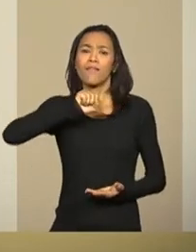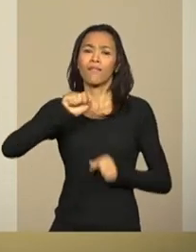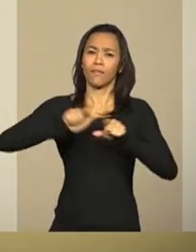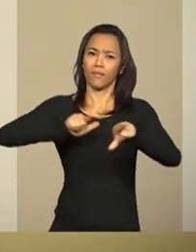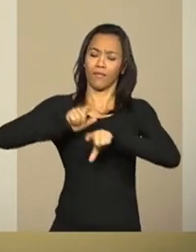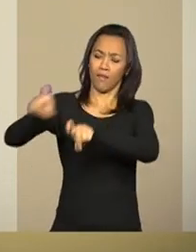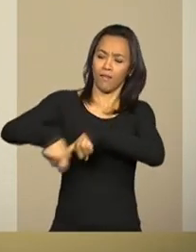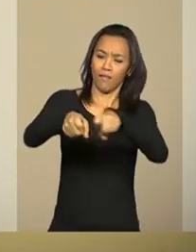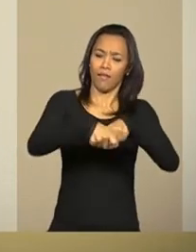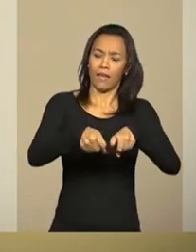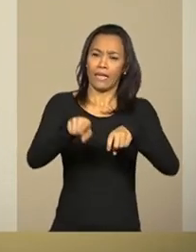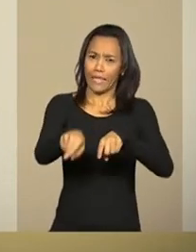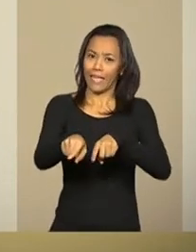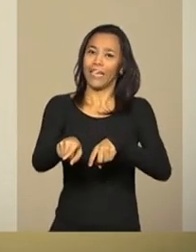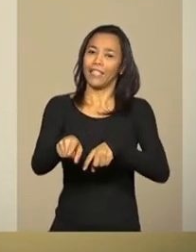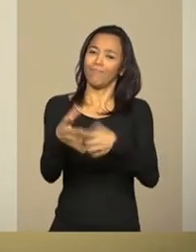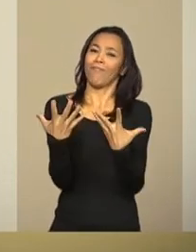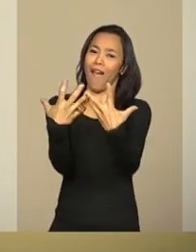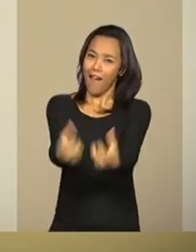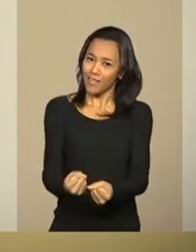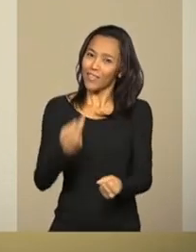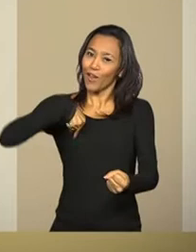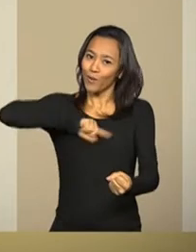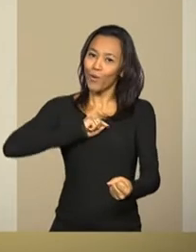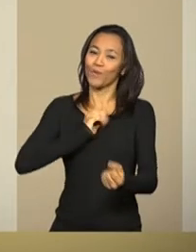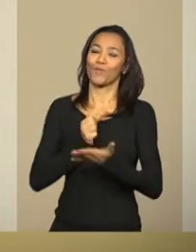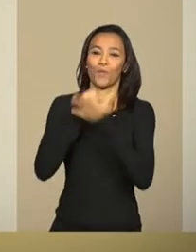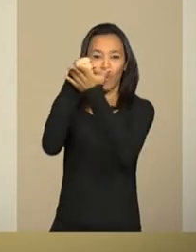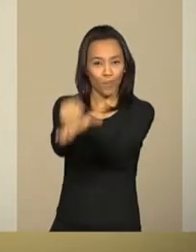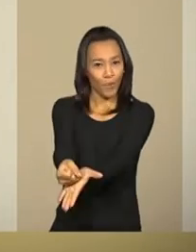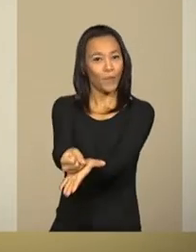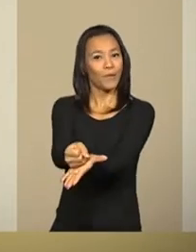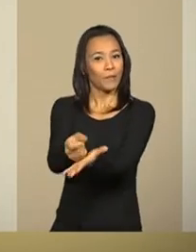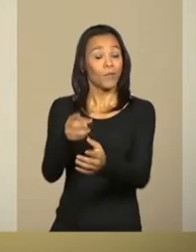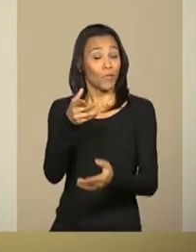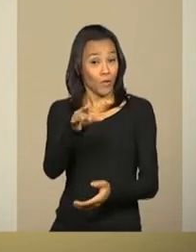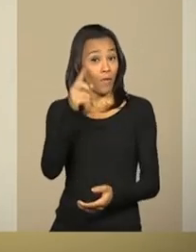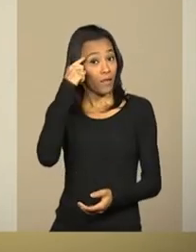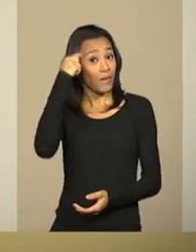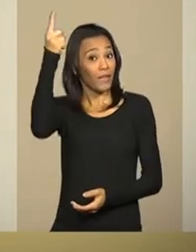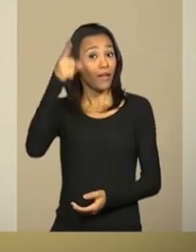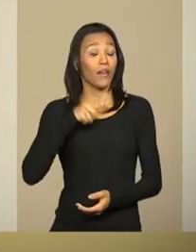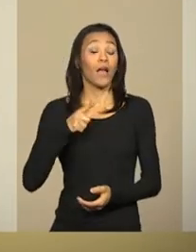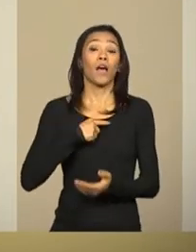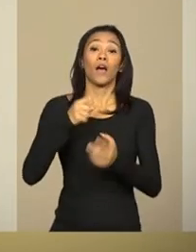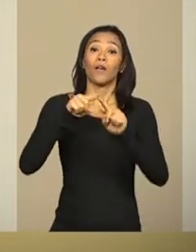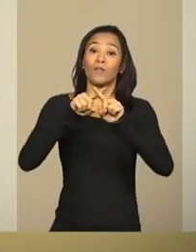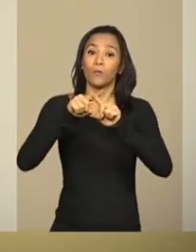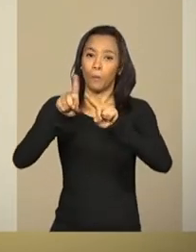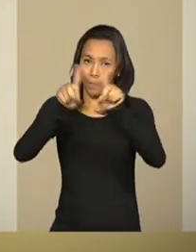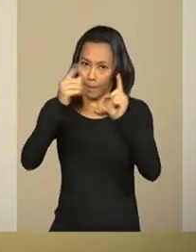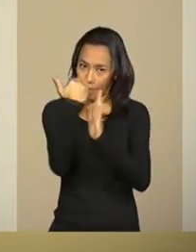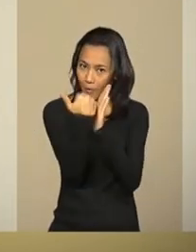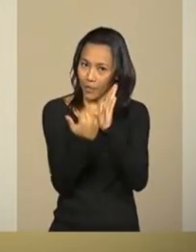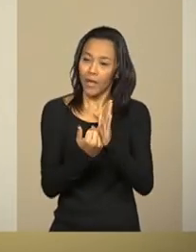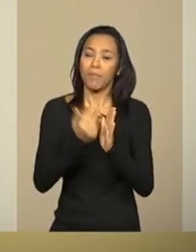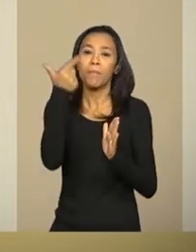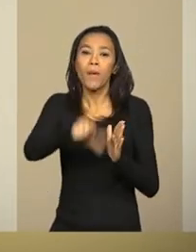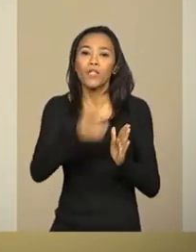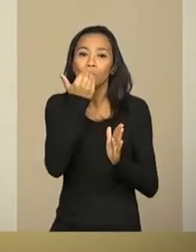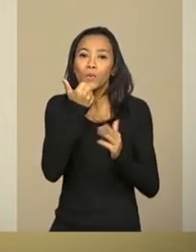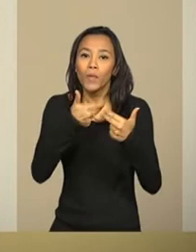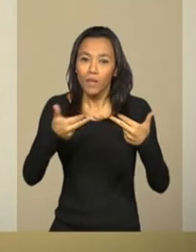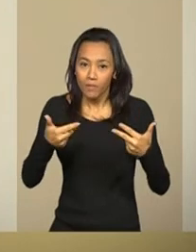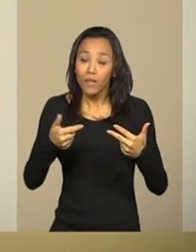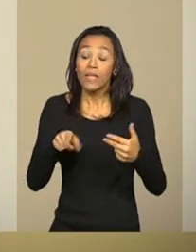agricultores responderam ao nosso apoio à altura. Só para você ter uma ideia, no programa Mais Alimentos, eles compraram